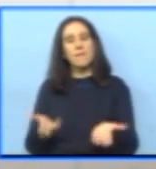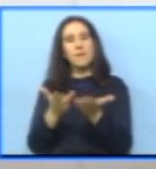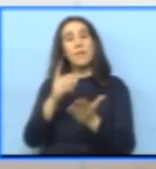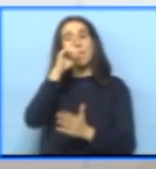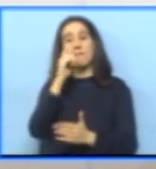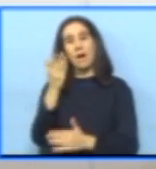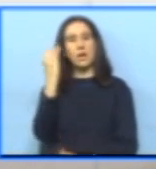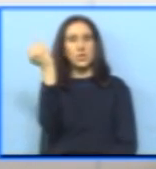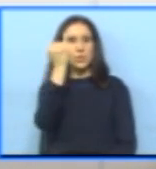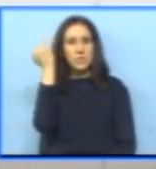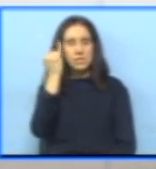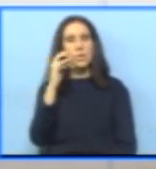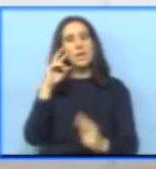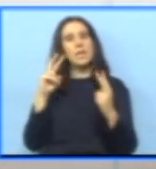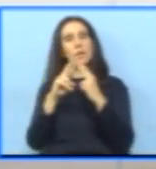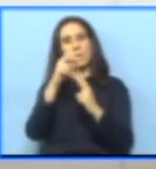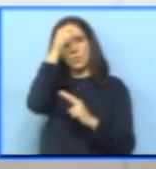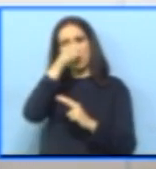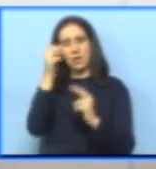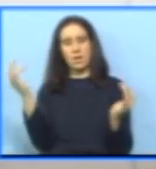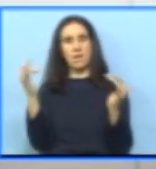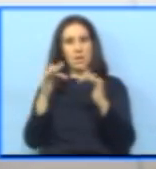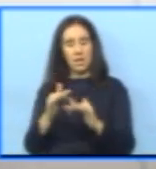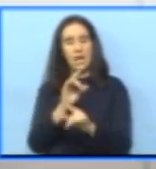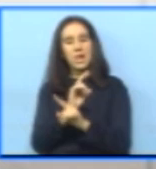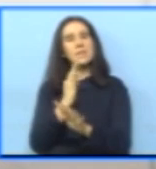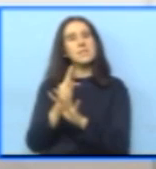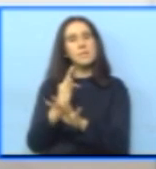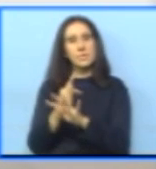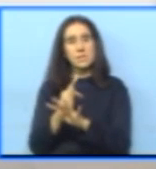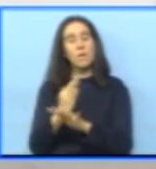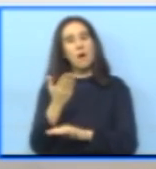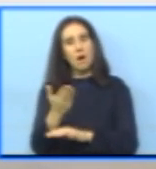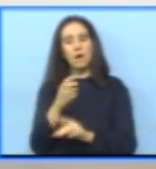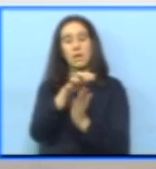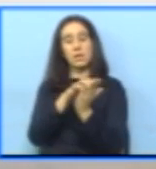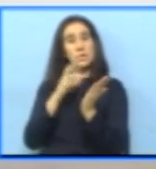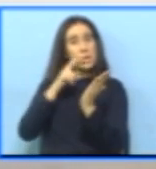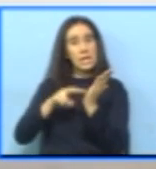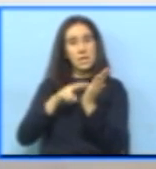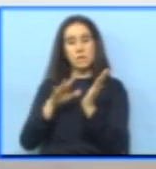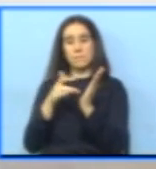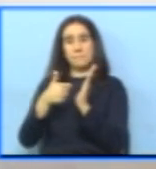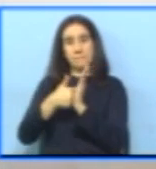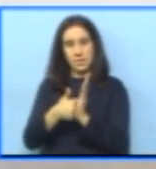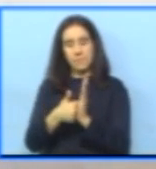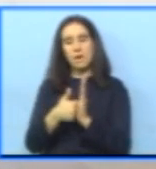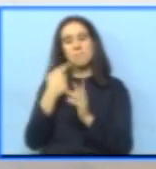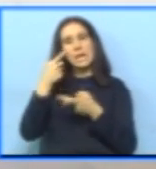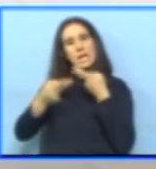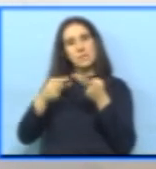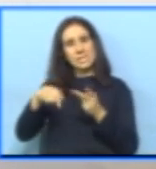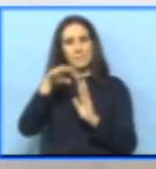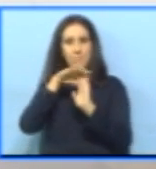esta instituição nos encontros dominicais, nas celebrações onde são lidos textos da Bíblia que analisamos